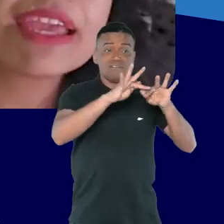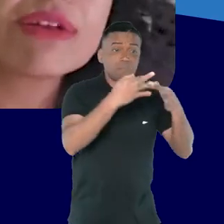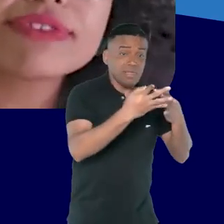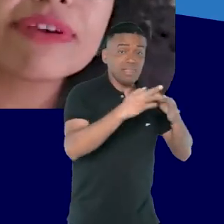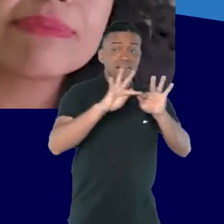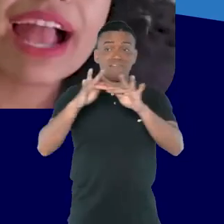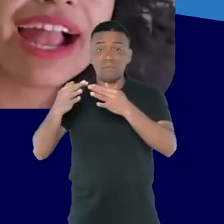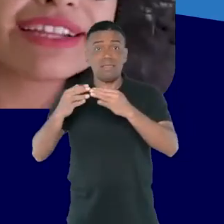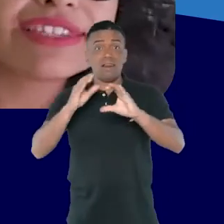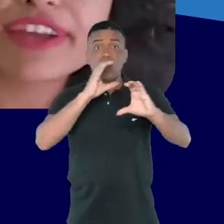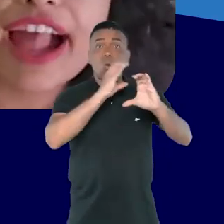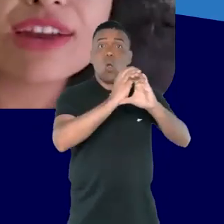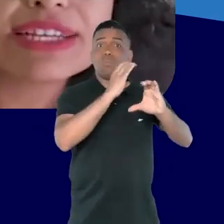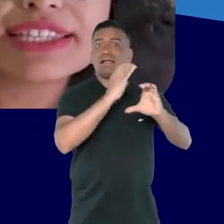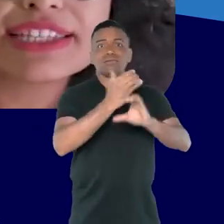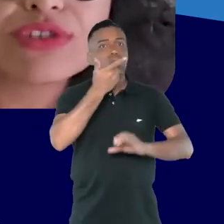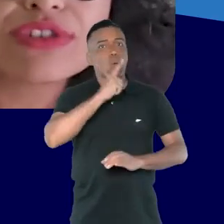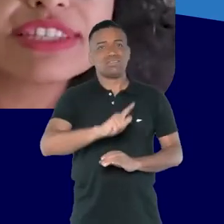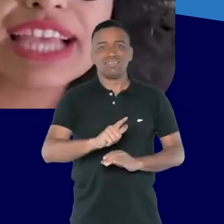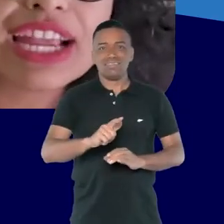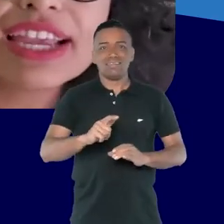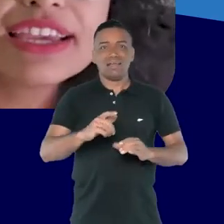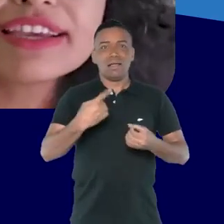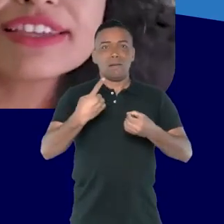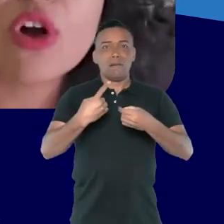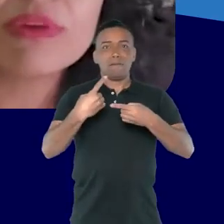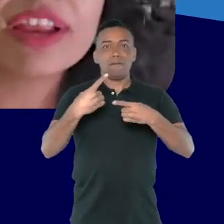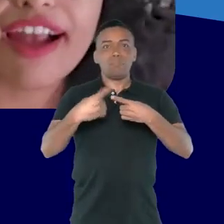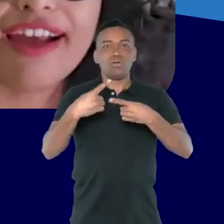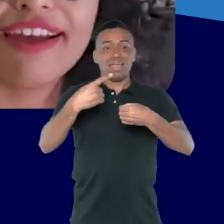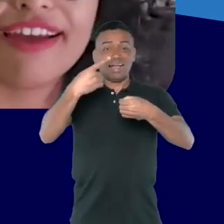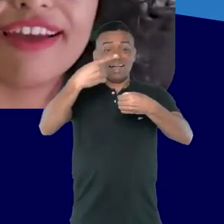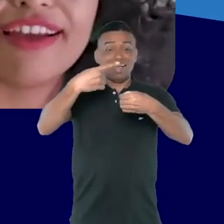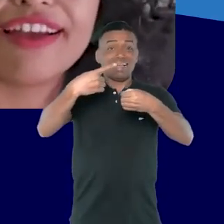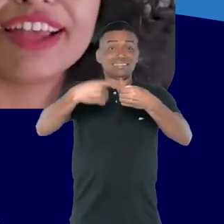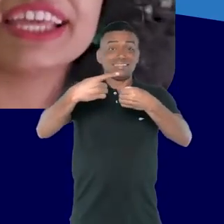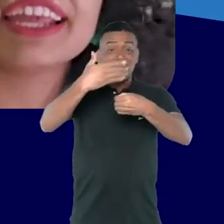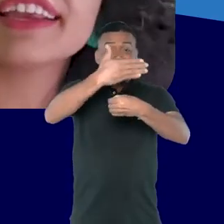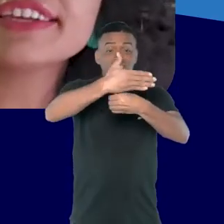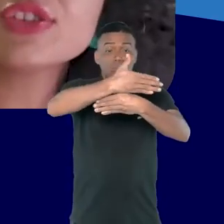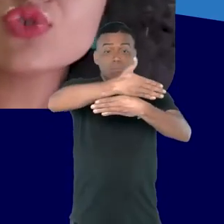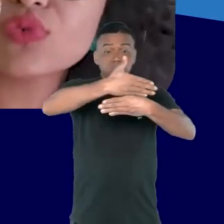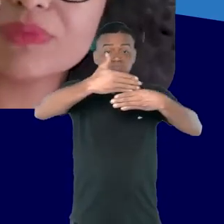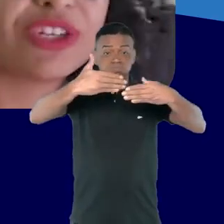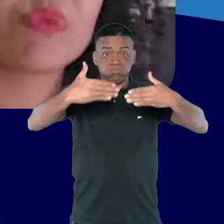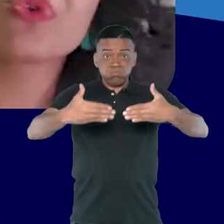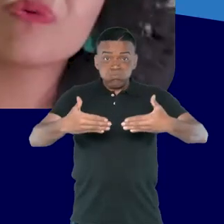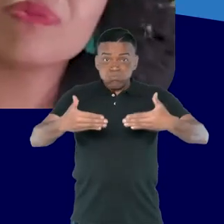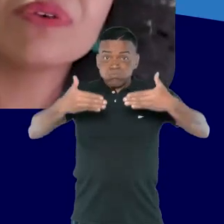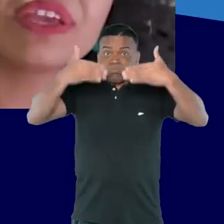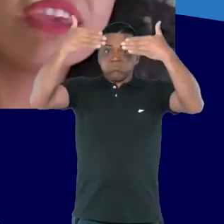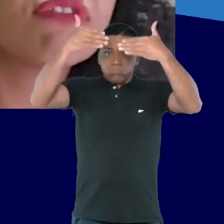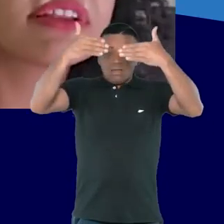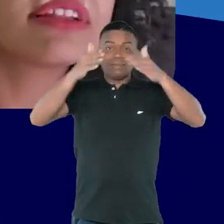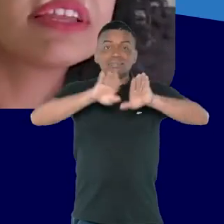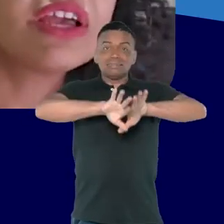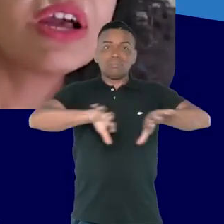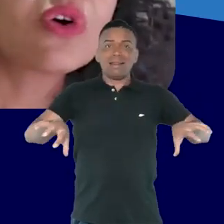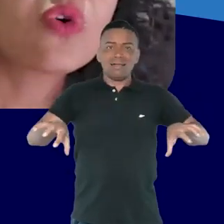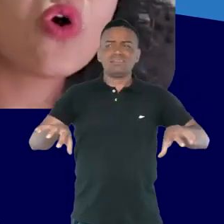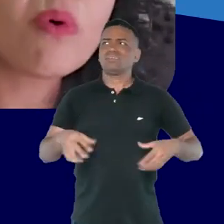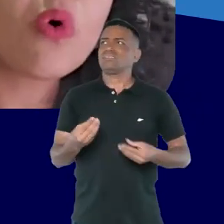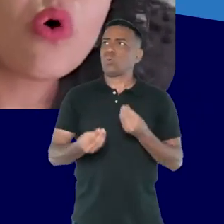e amigos e familiares ficaram esses anos todos sem se comunicar? E aí isso mexeu muito comigo. E eu